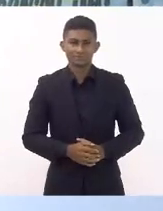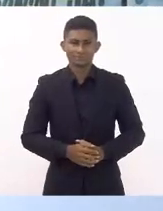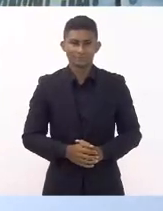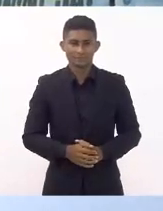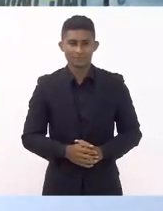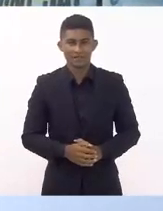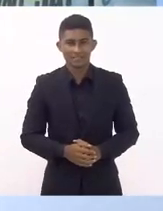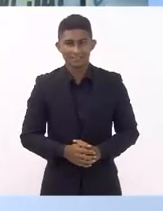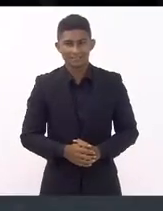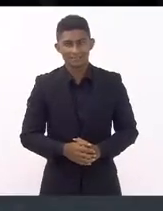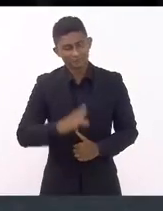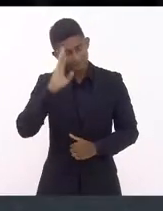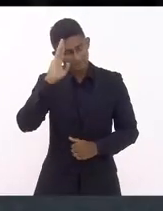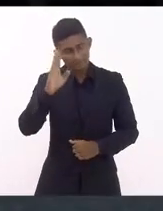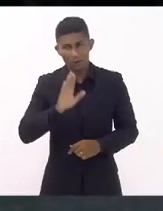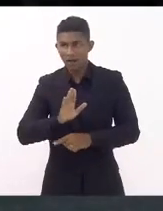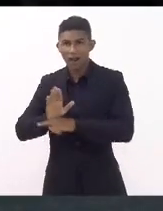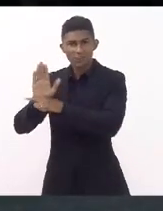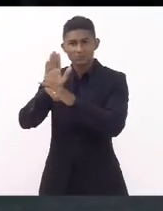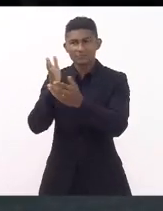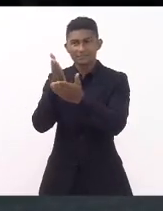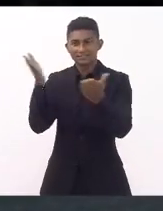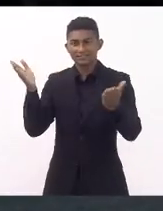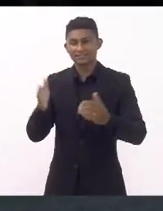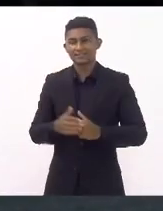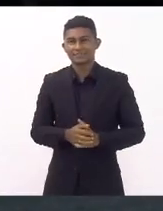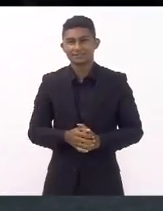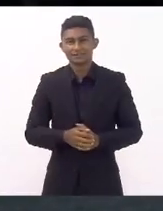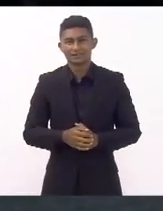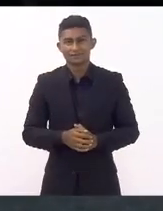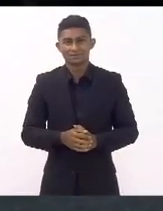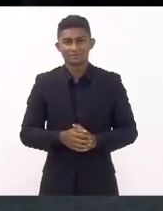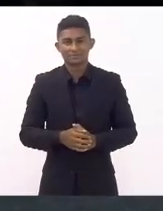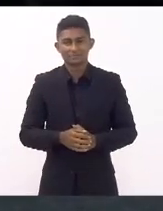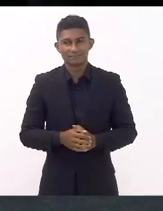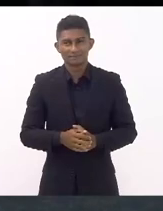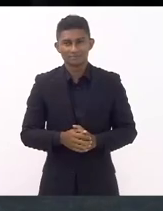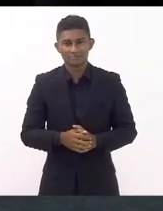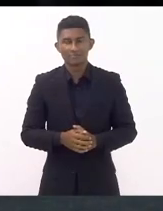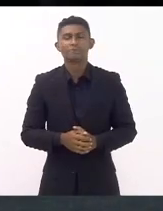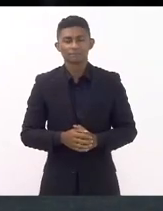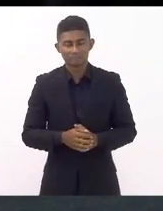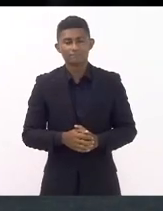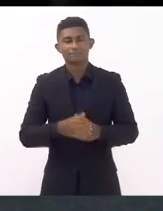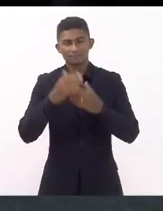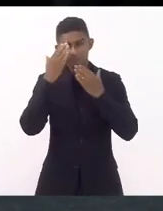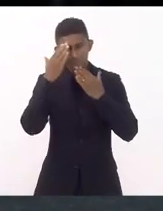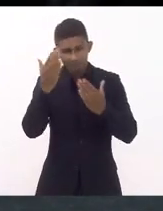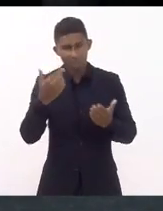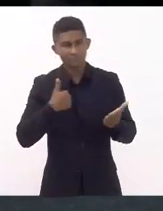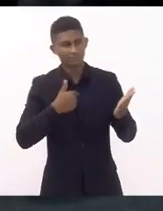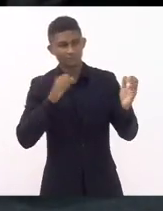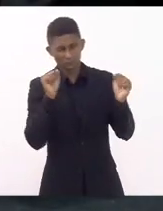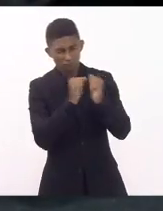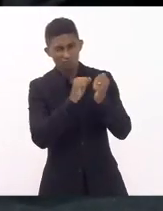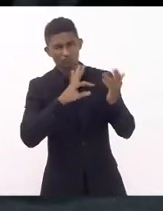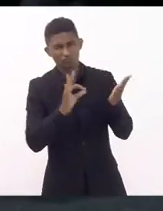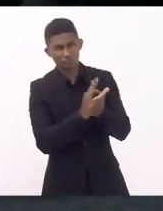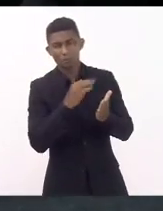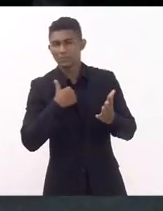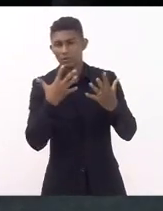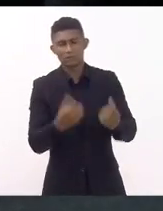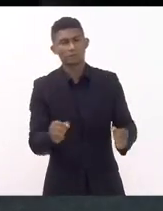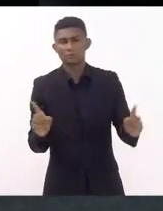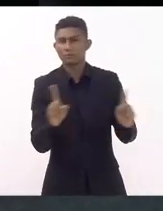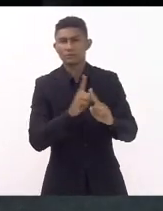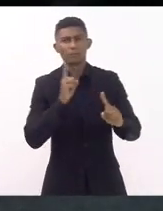O negócio é ajudar os colegas. Não. Presidente, eu agradeço a coautoria, mas não pude aceitar, porque eu queria